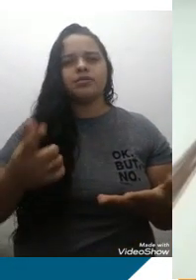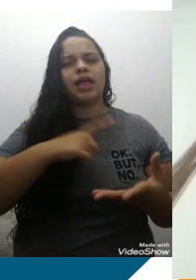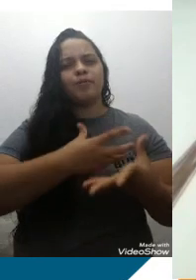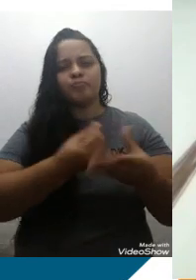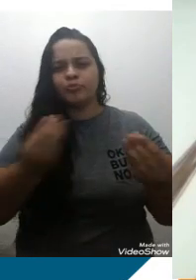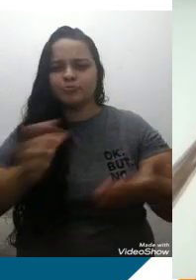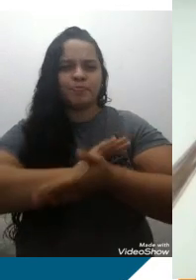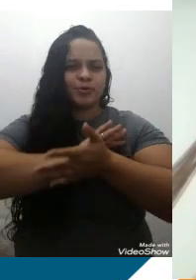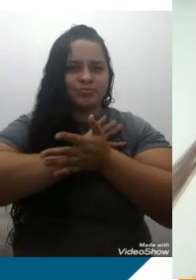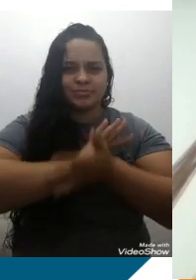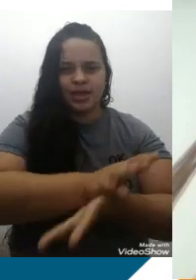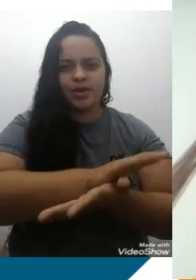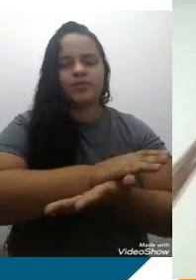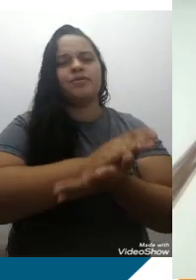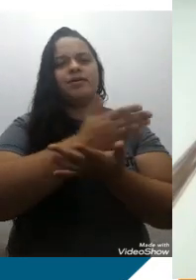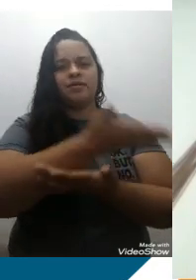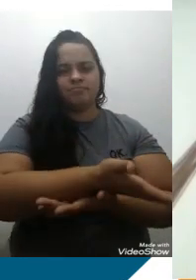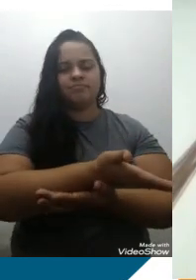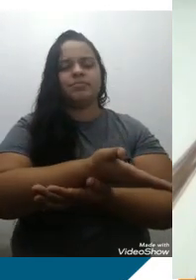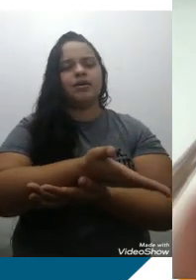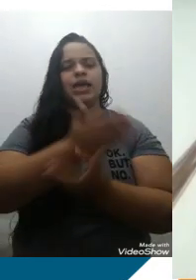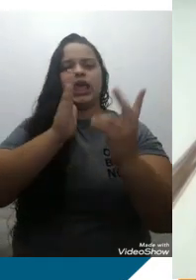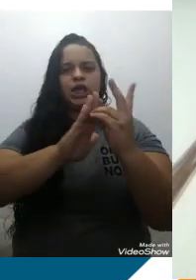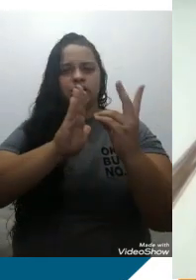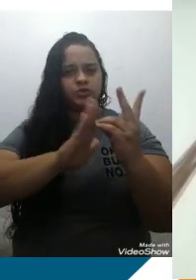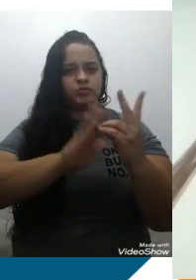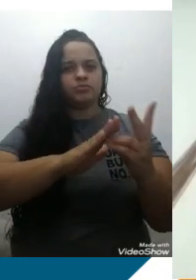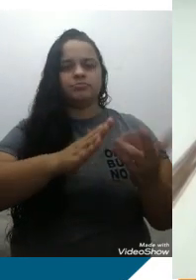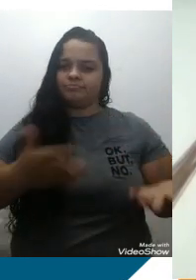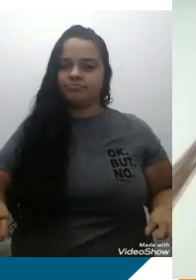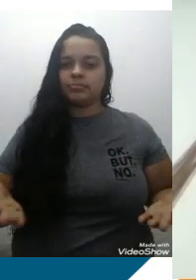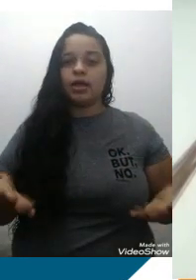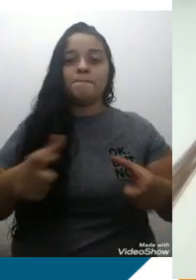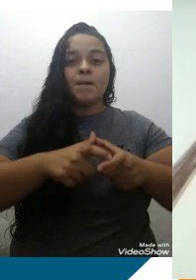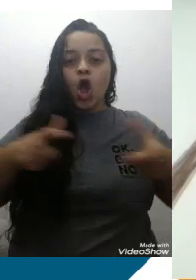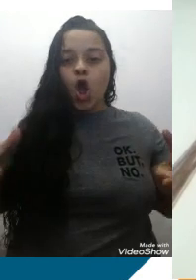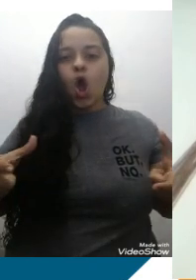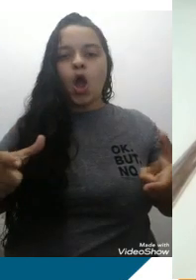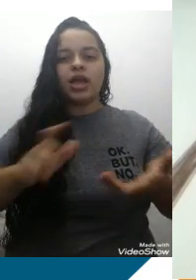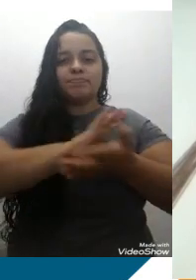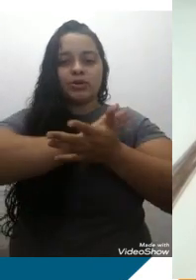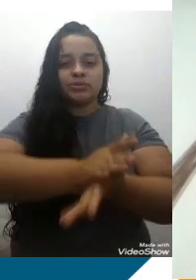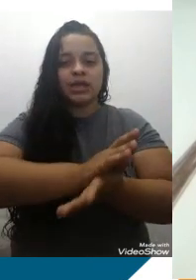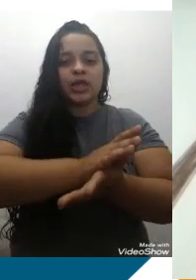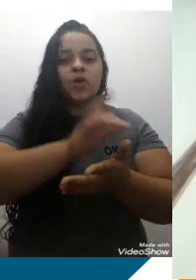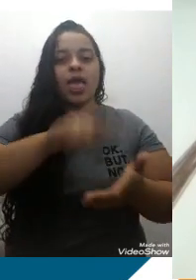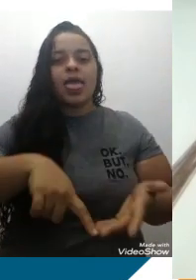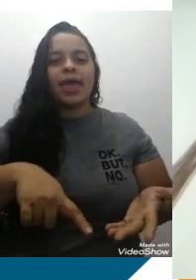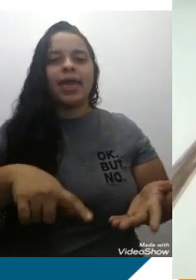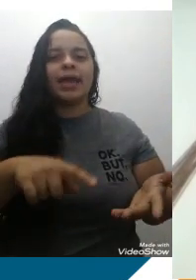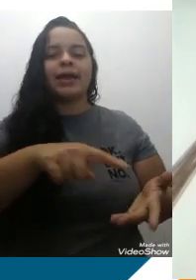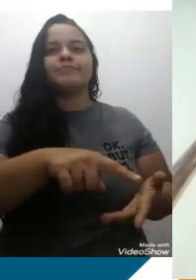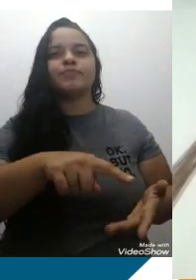Existem muitos preconceitos até hoje em relação às populações indígenas, né, de maneira geral. O maior preconceito em relação aos índios é